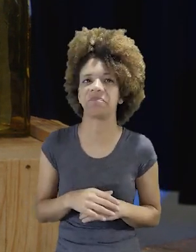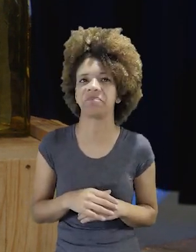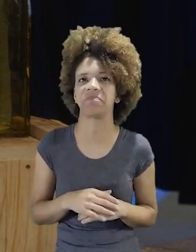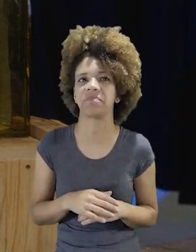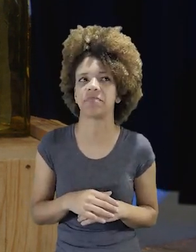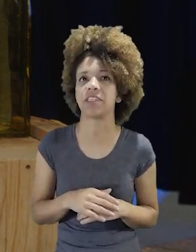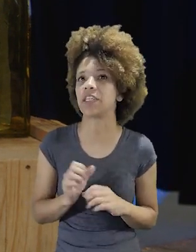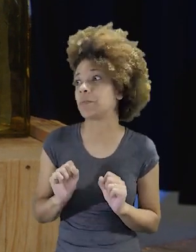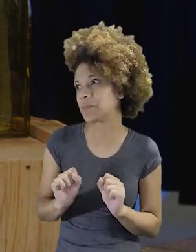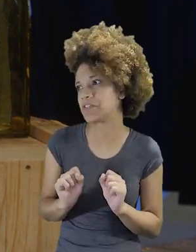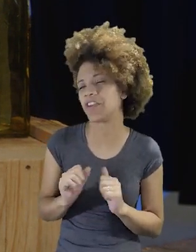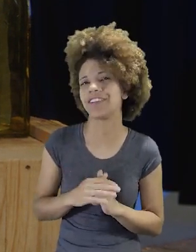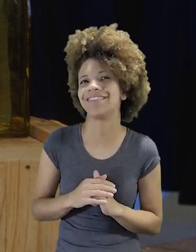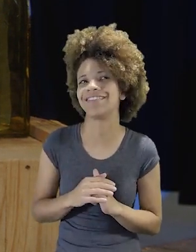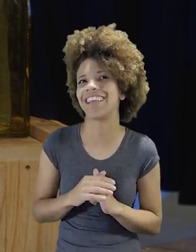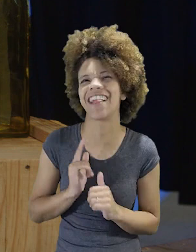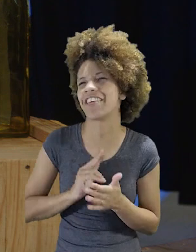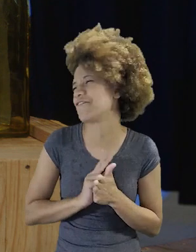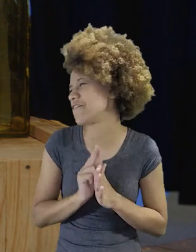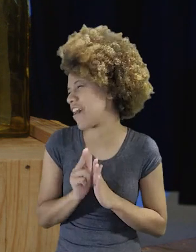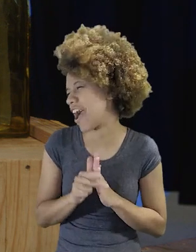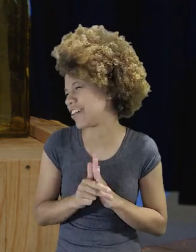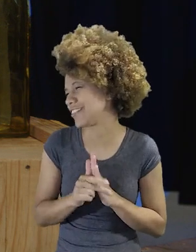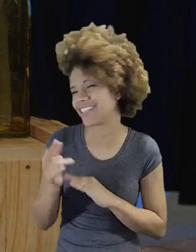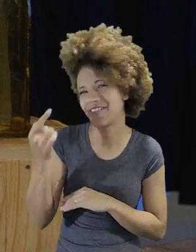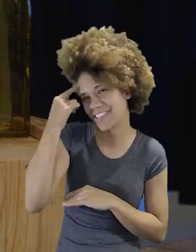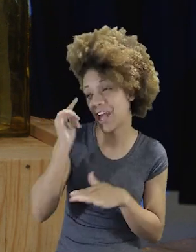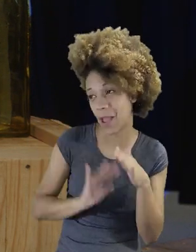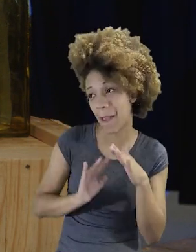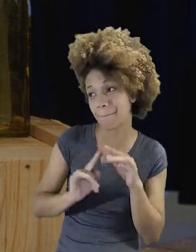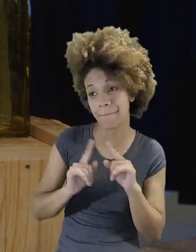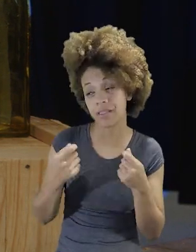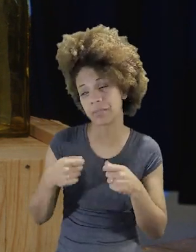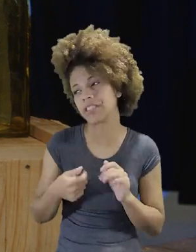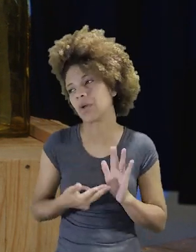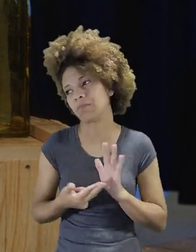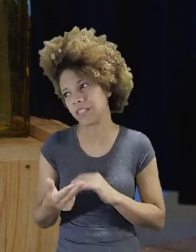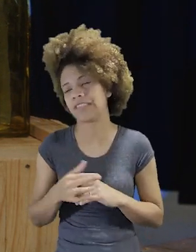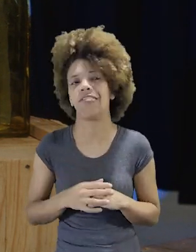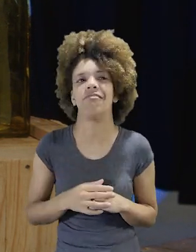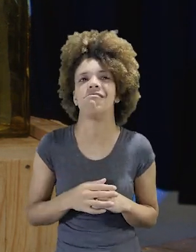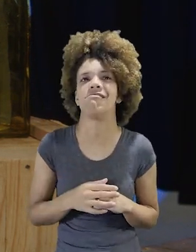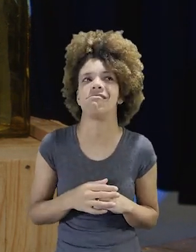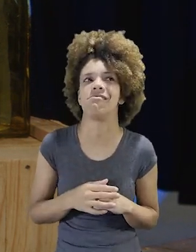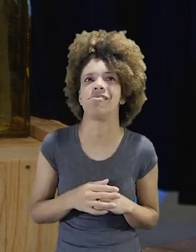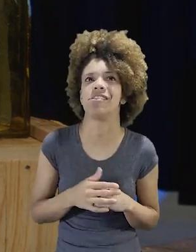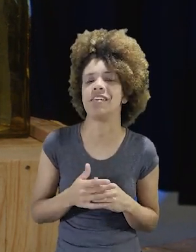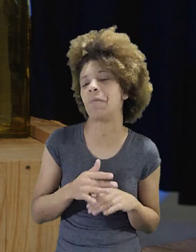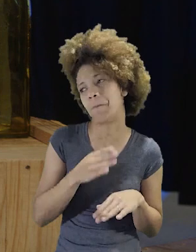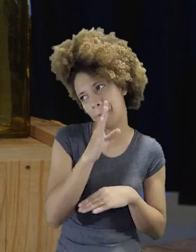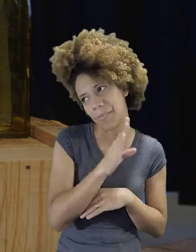na vida dele e eu poderia ter vários aqui que vem a cabeça gringo Mas essa eu preciso trazer